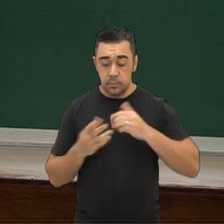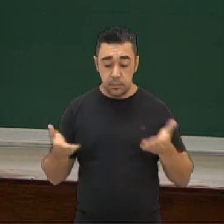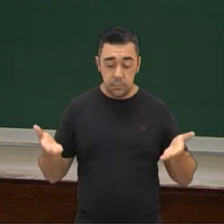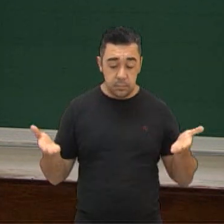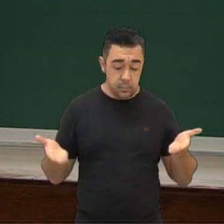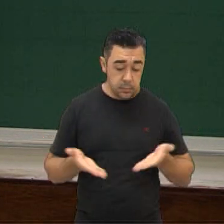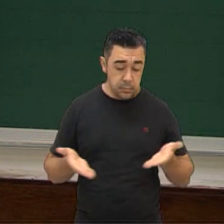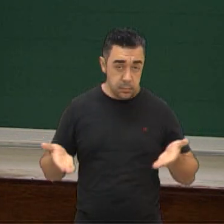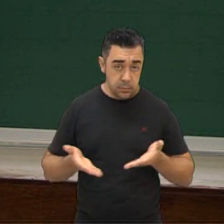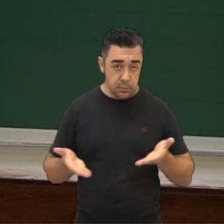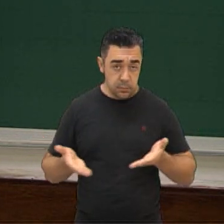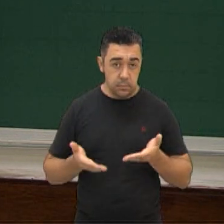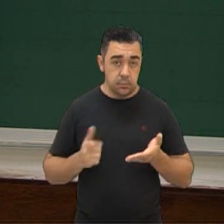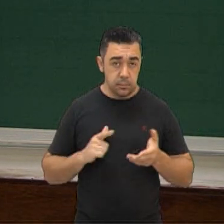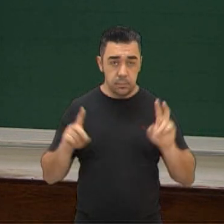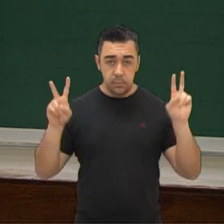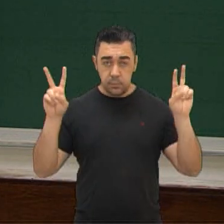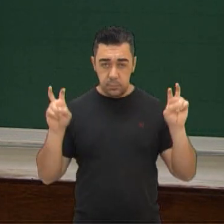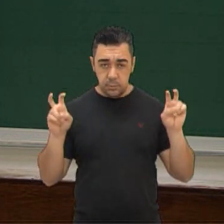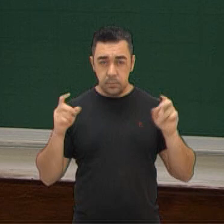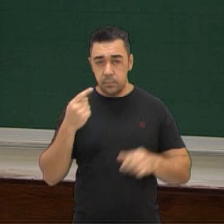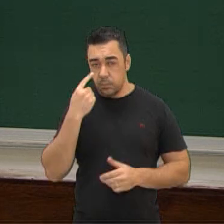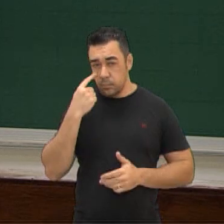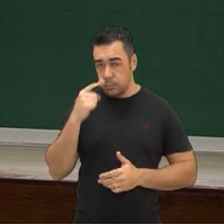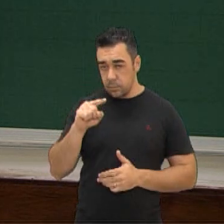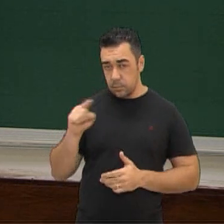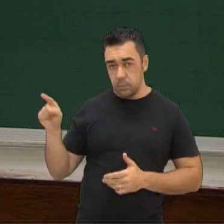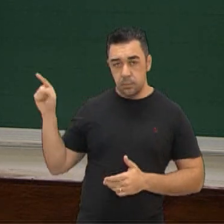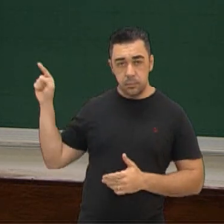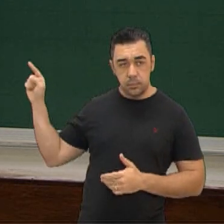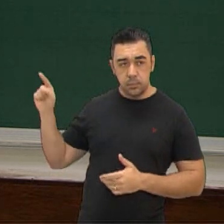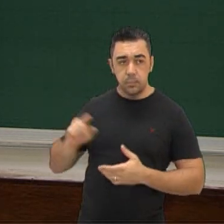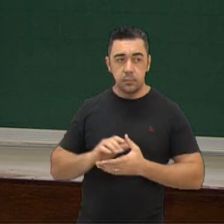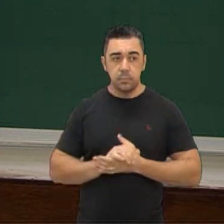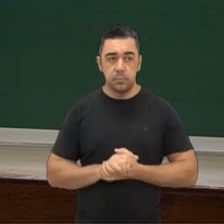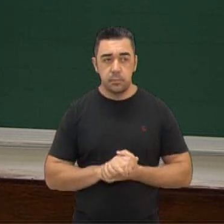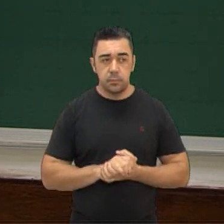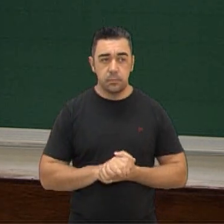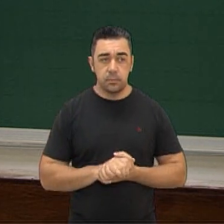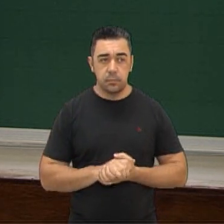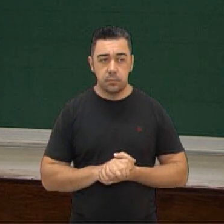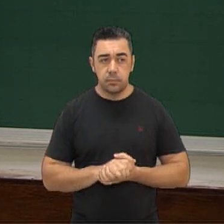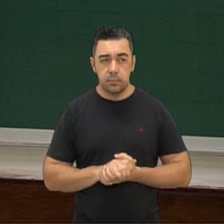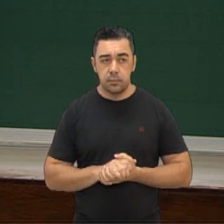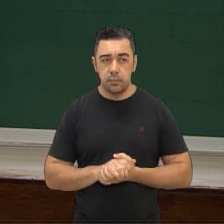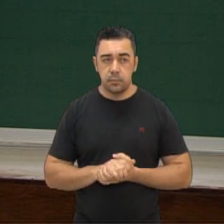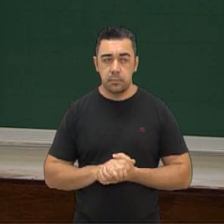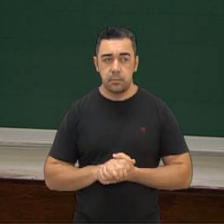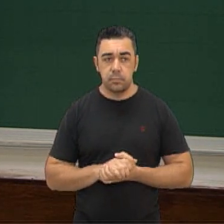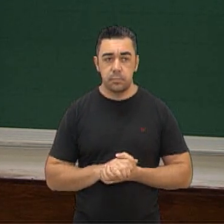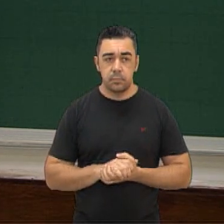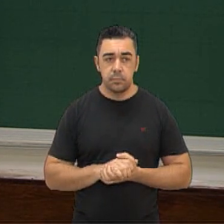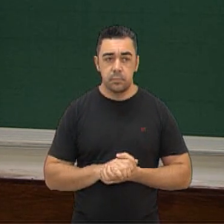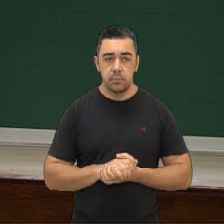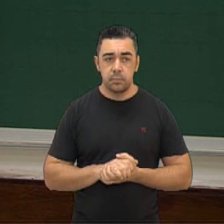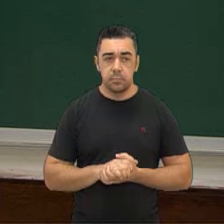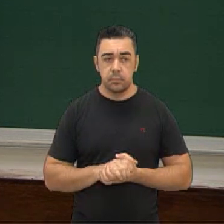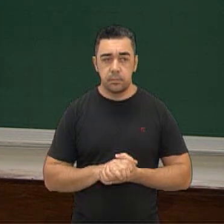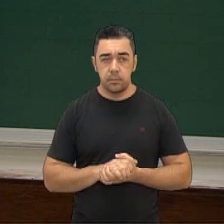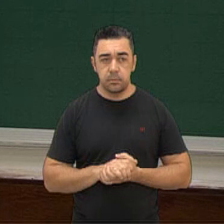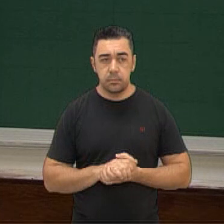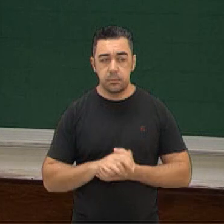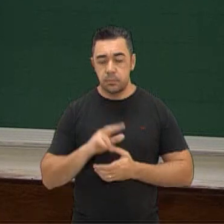e em seus títulos. Observa os exemplos. O sistema sanitário de Catalunha vive